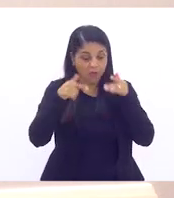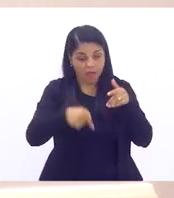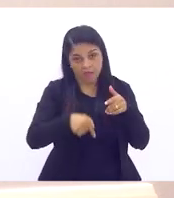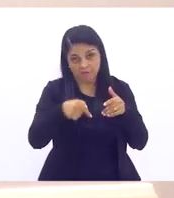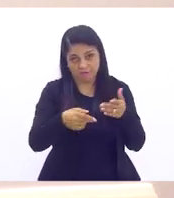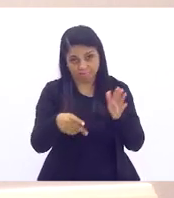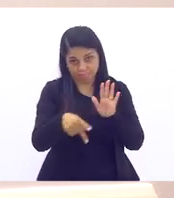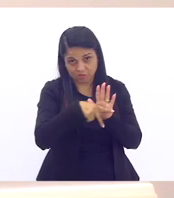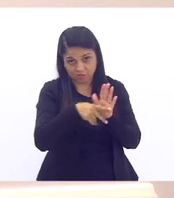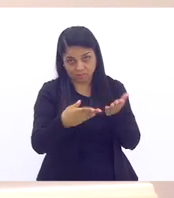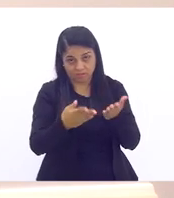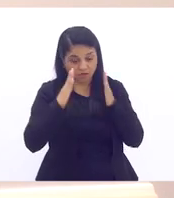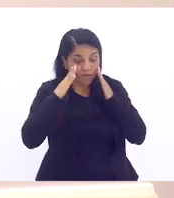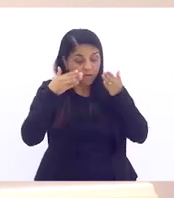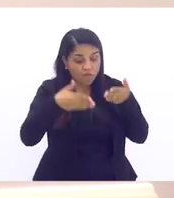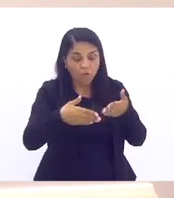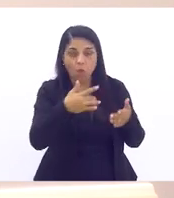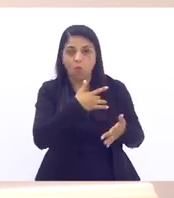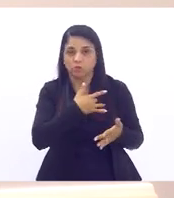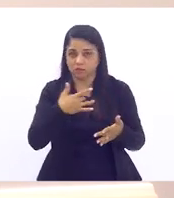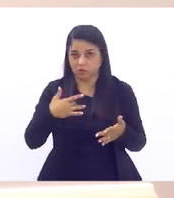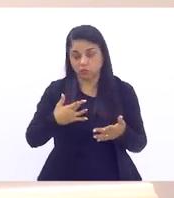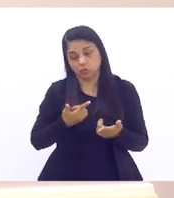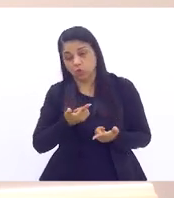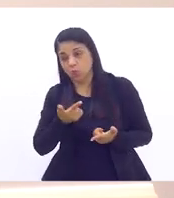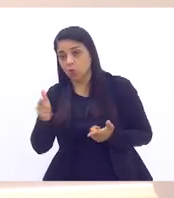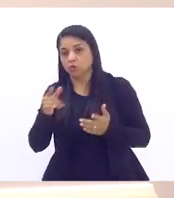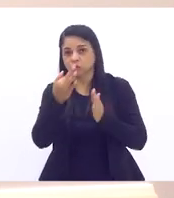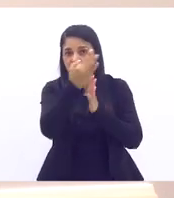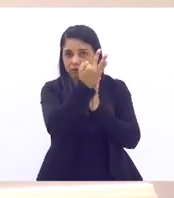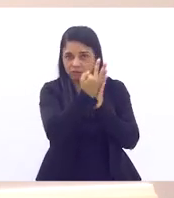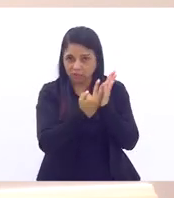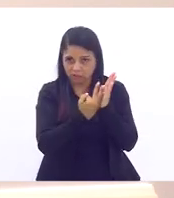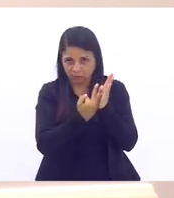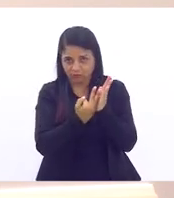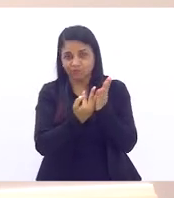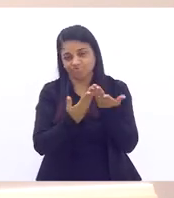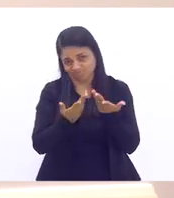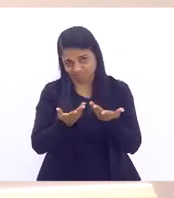mas em outra oportunidade em outro texto mesmo administrativamente